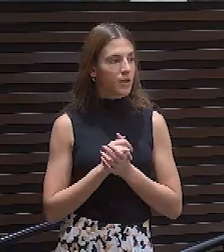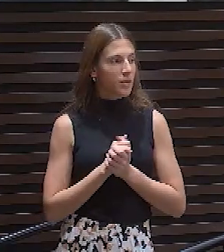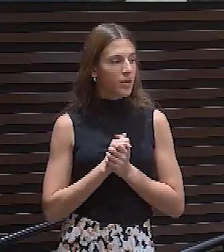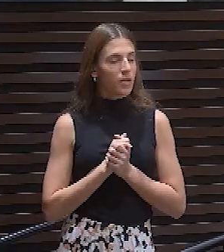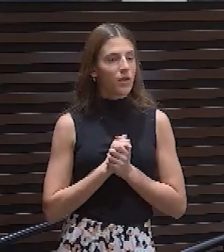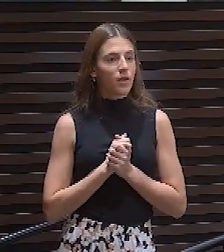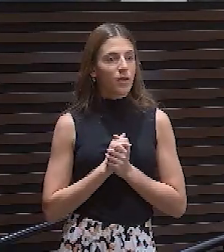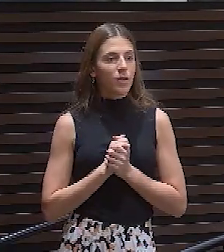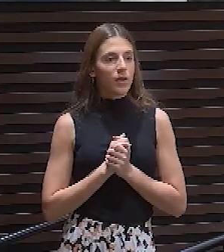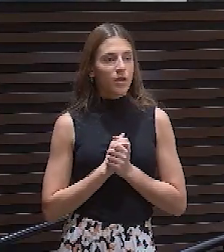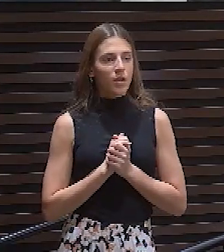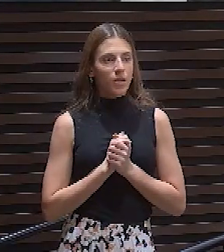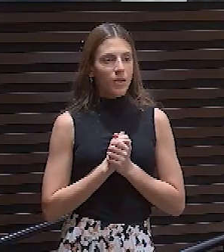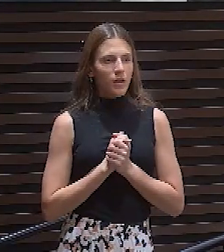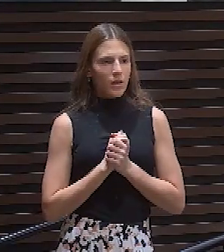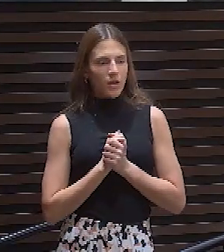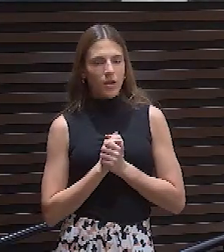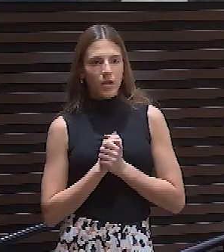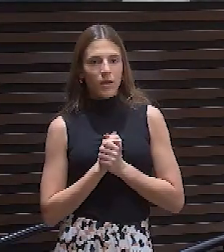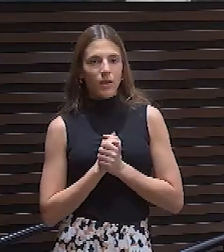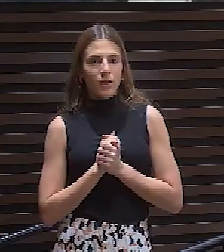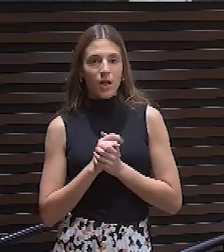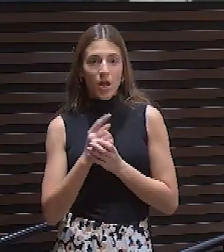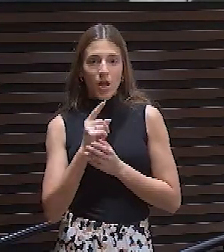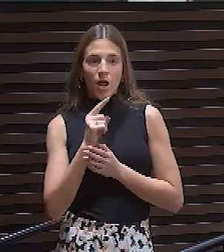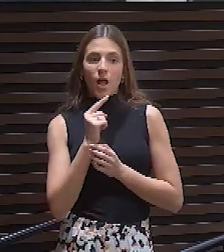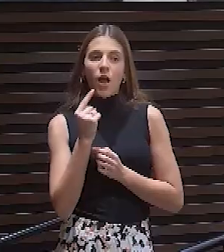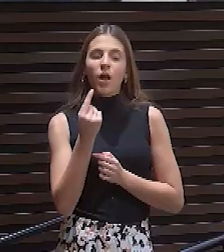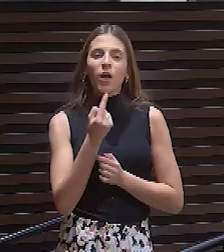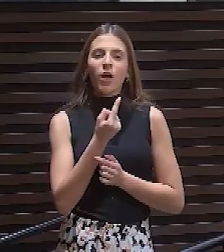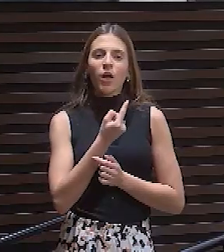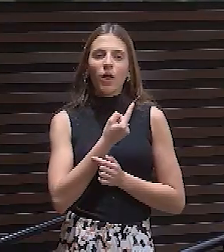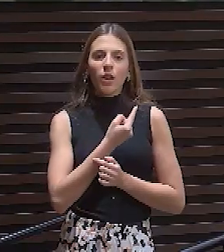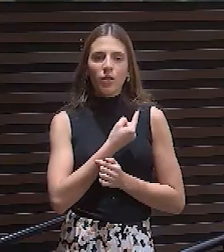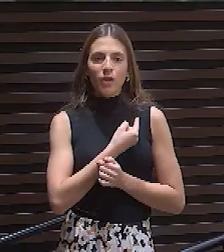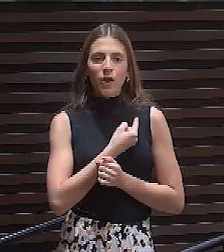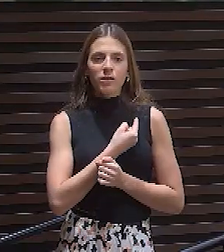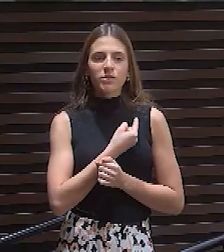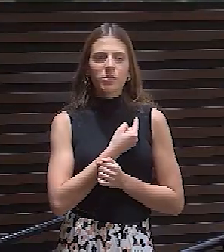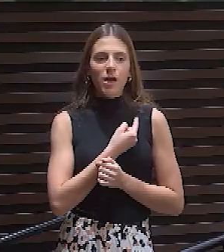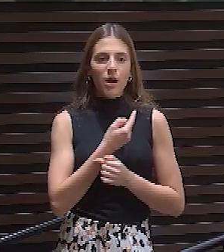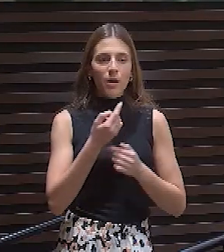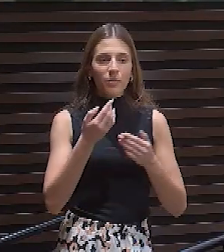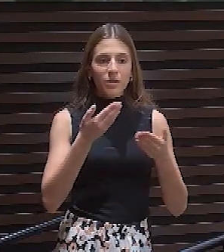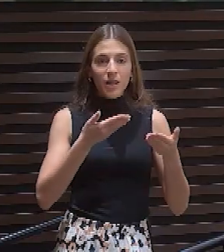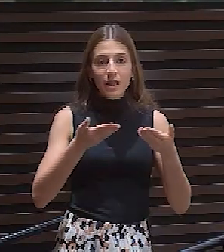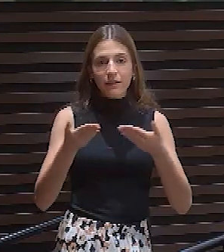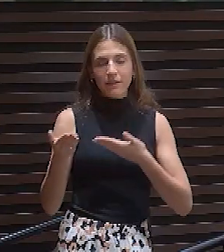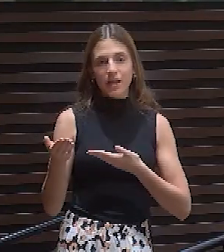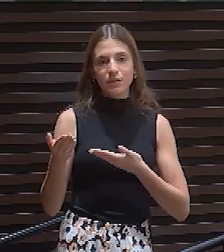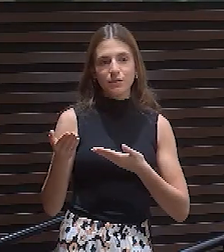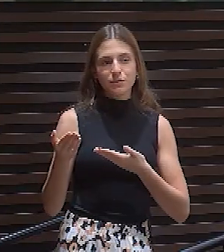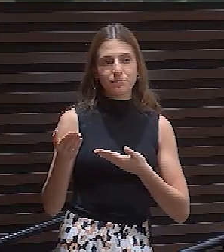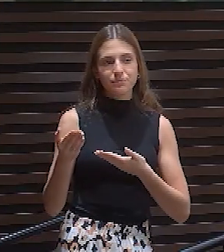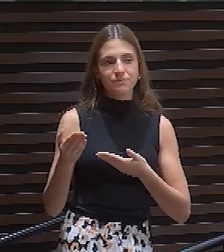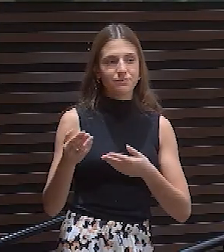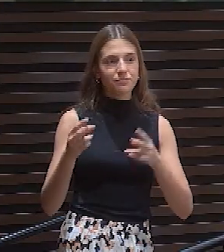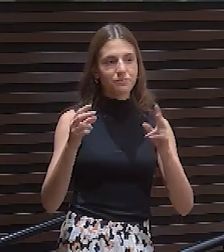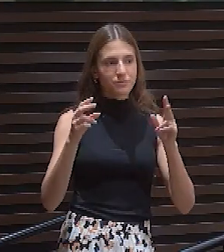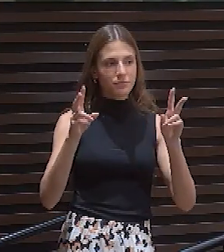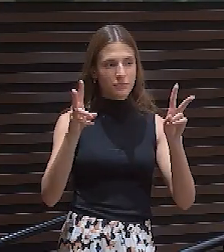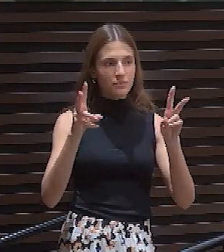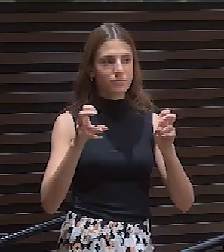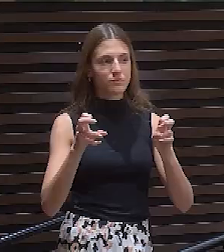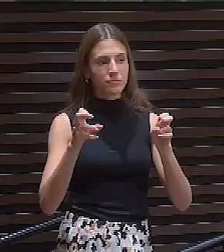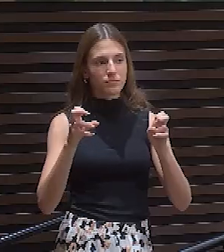em Josué, nós somos conduzidos a uma cena rica em significado espiritual, onde